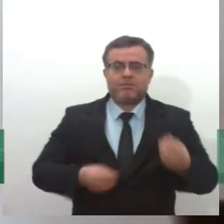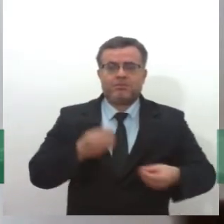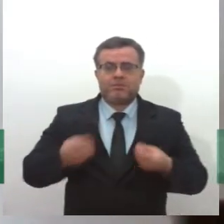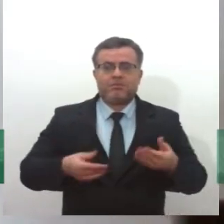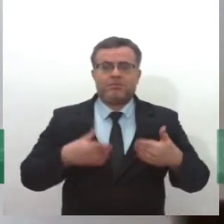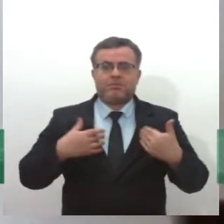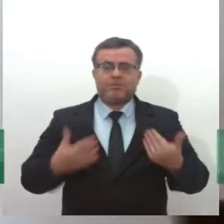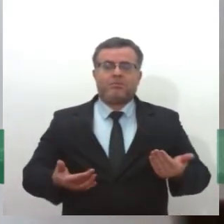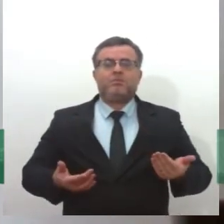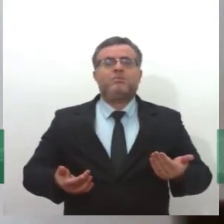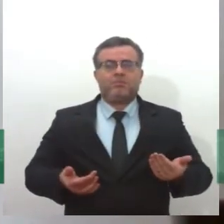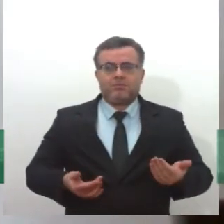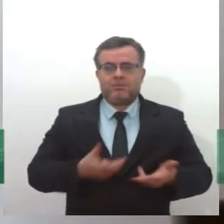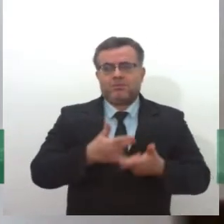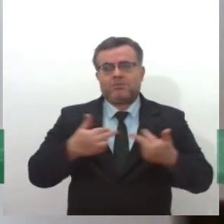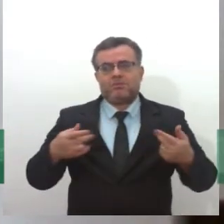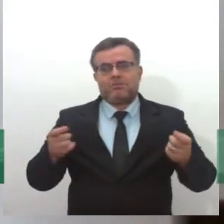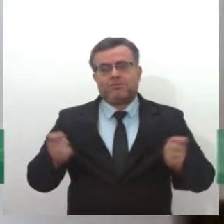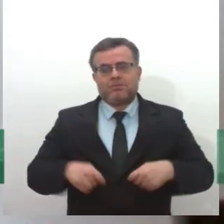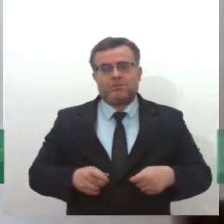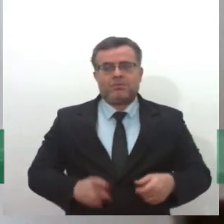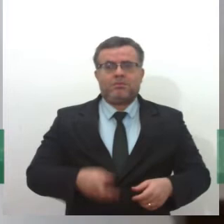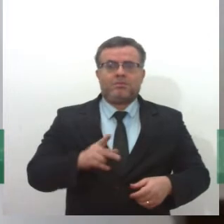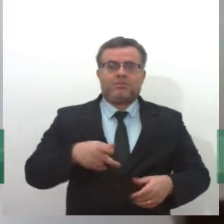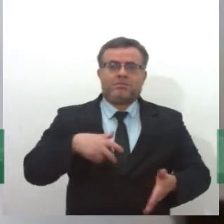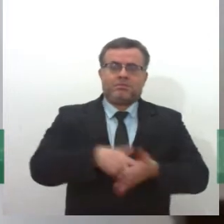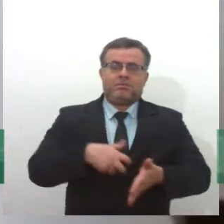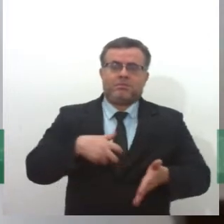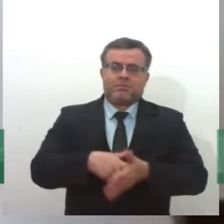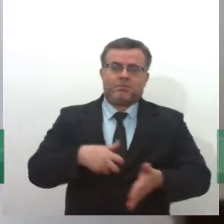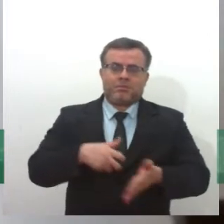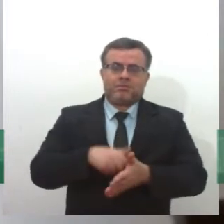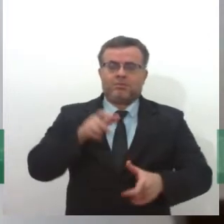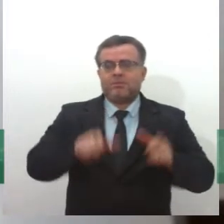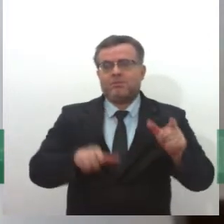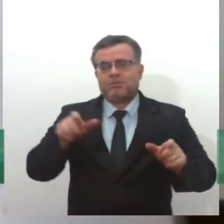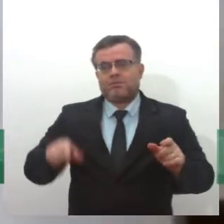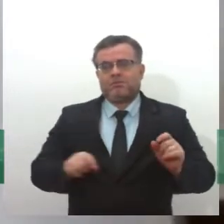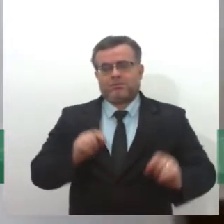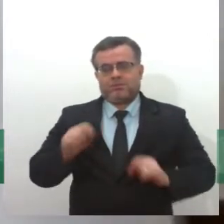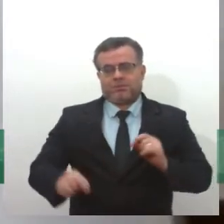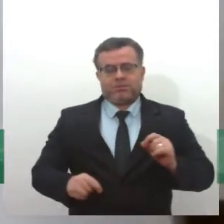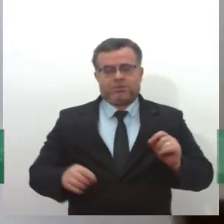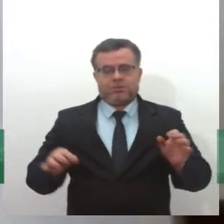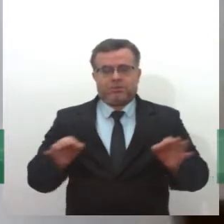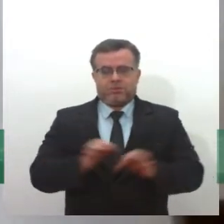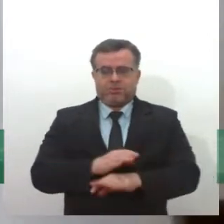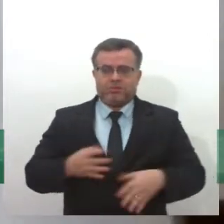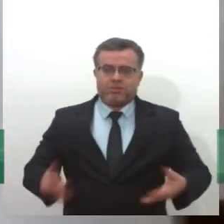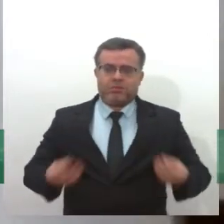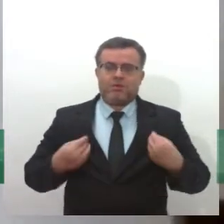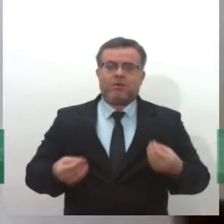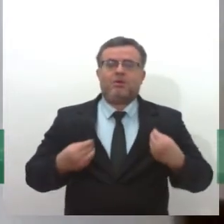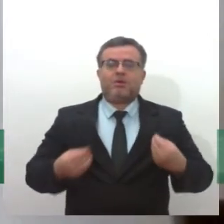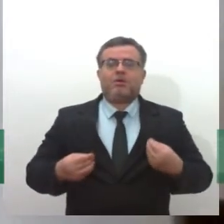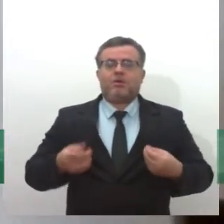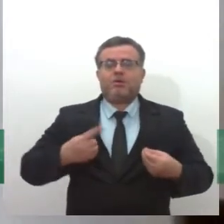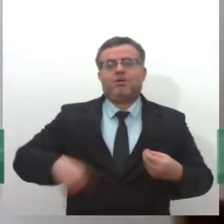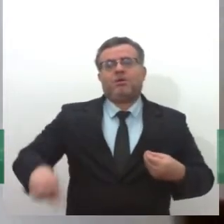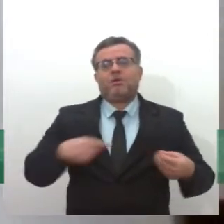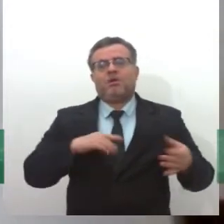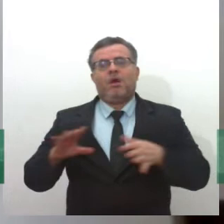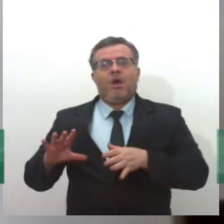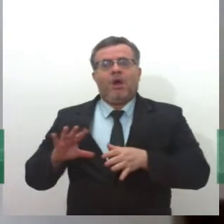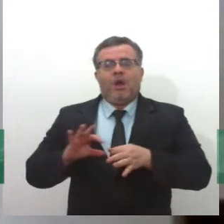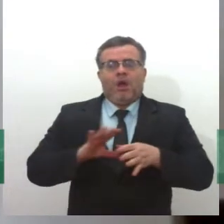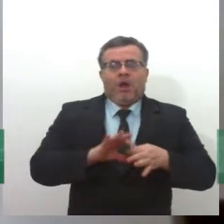essa anistia, esse mecanismo de punição, né, de não implementar uma punição, porque a gente olha para um contexto de dificuldade,